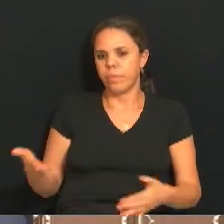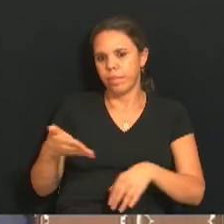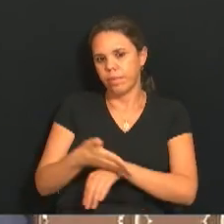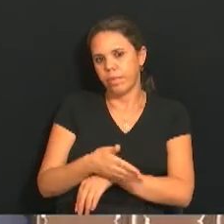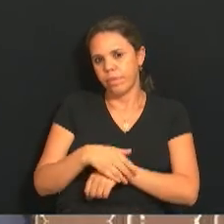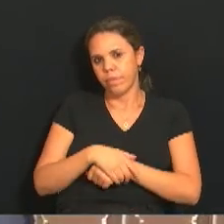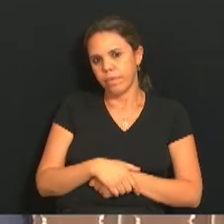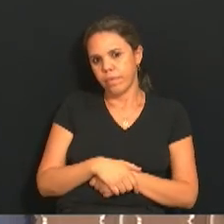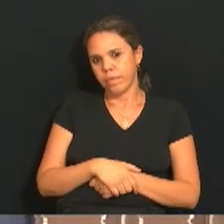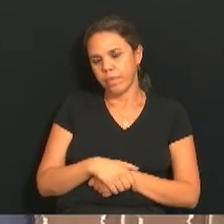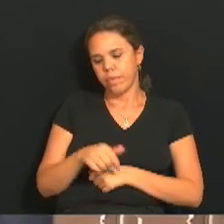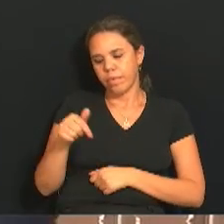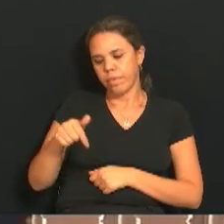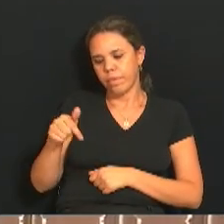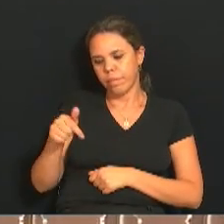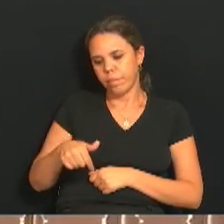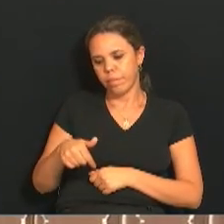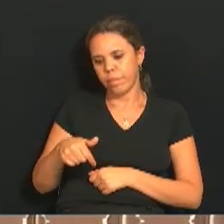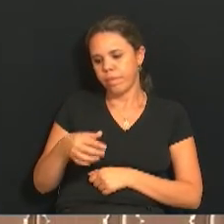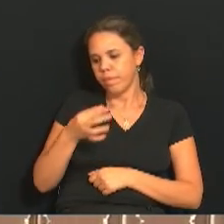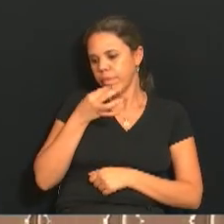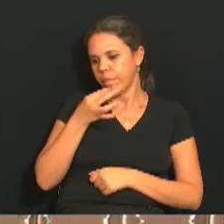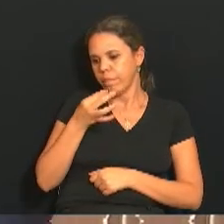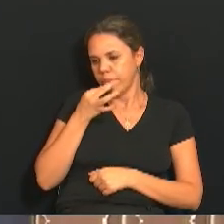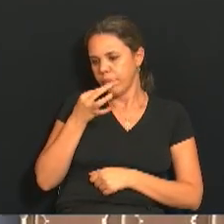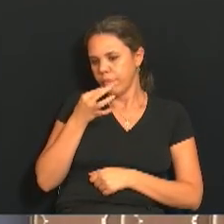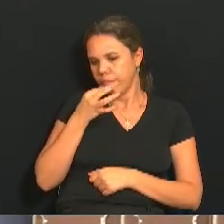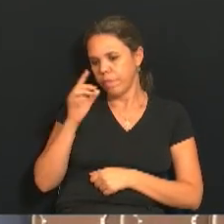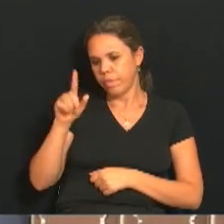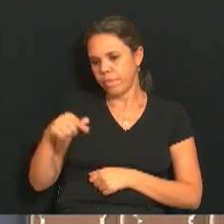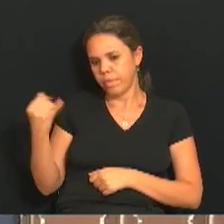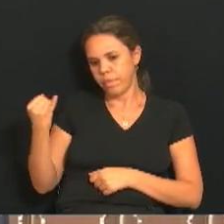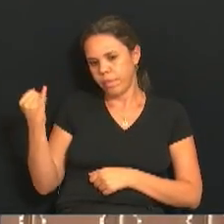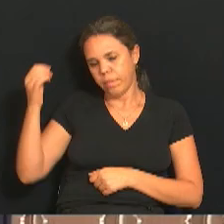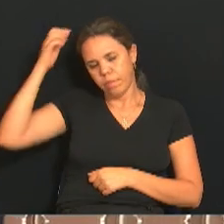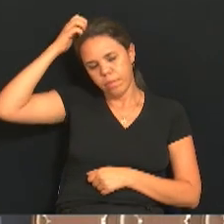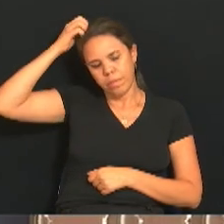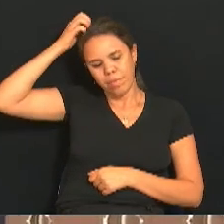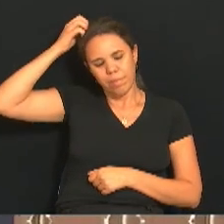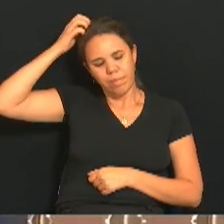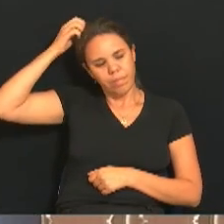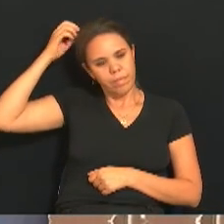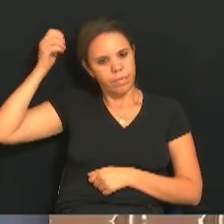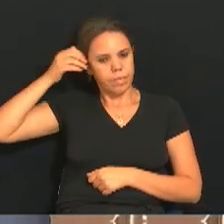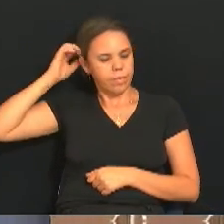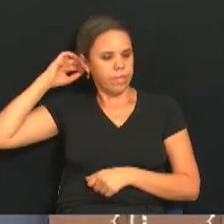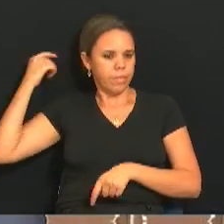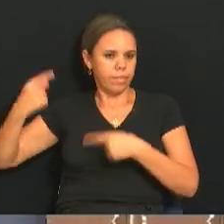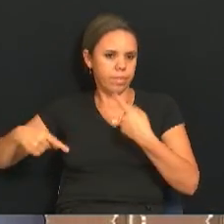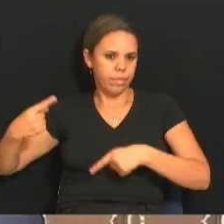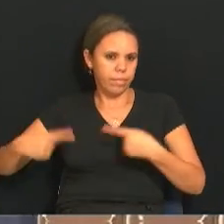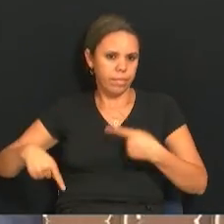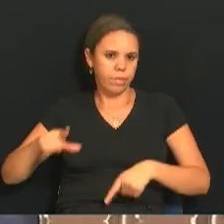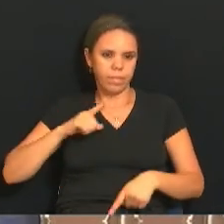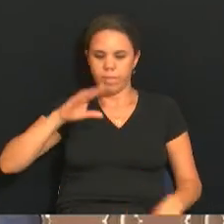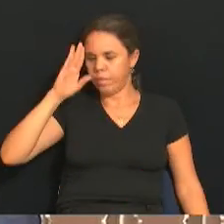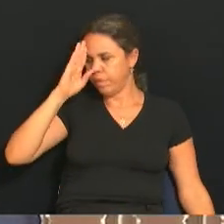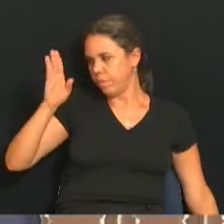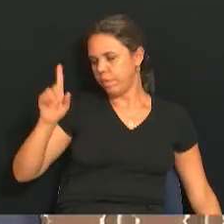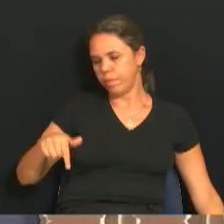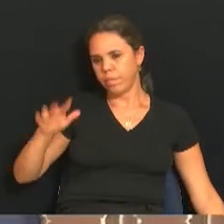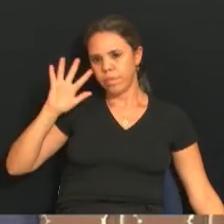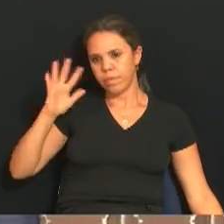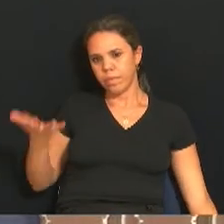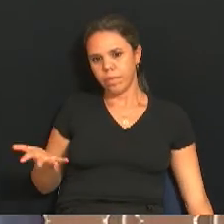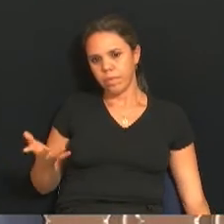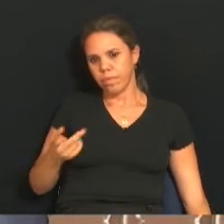juntamente conosco aqui, e a sua opinião, com certeza, é importante para que a gente possa discutir e ter, principalmente, soluções eu tenho